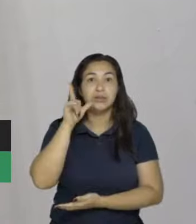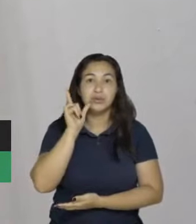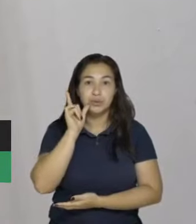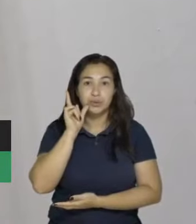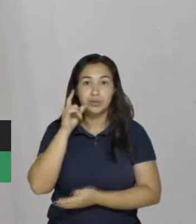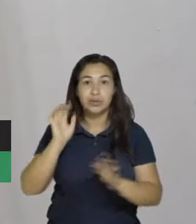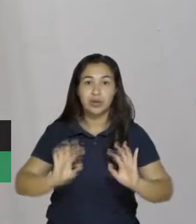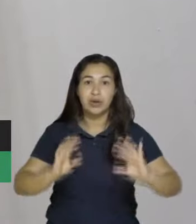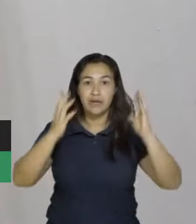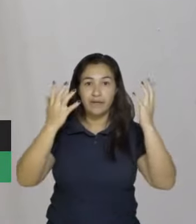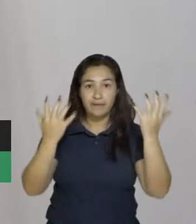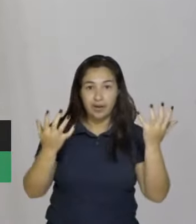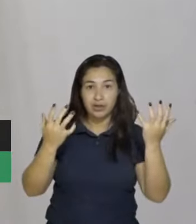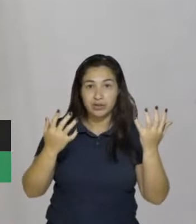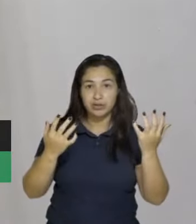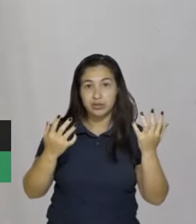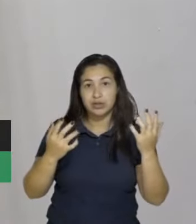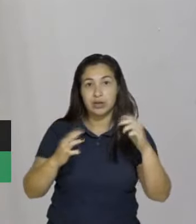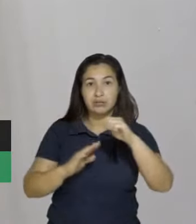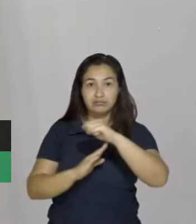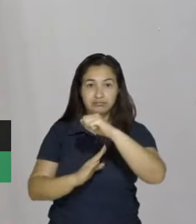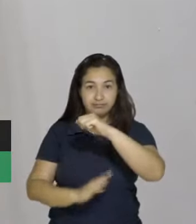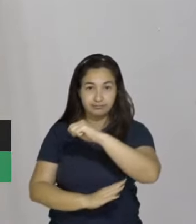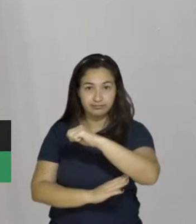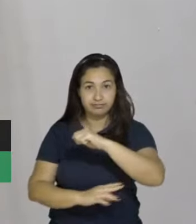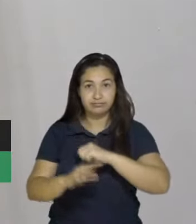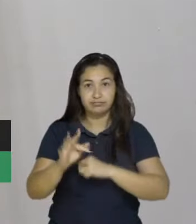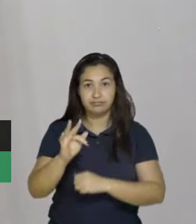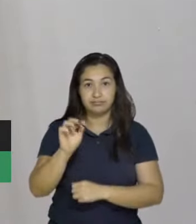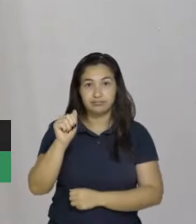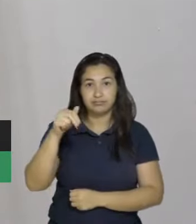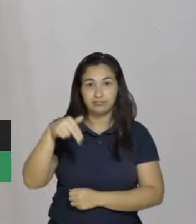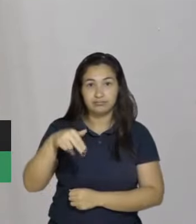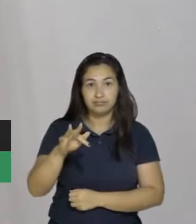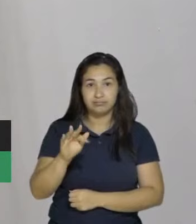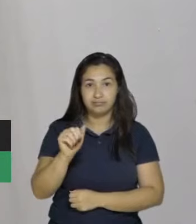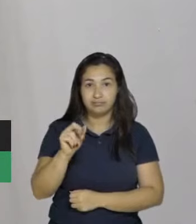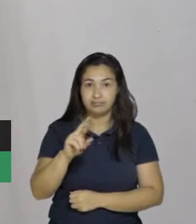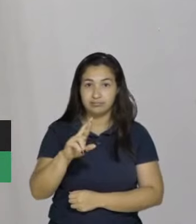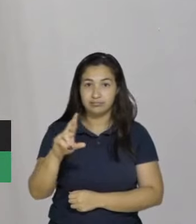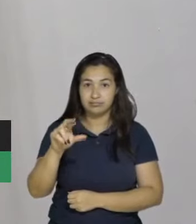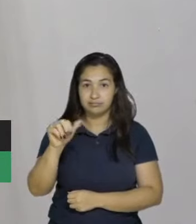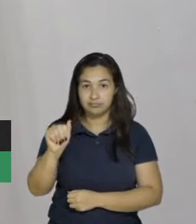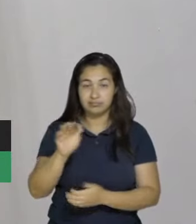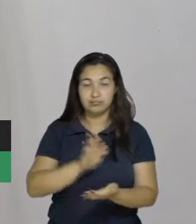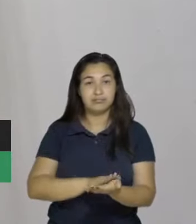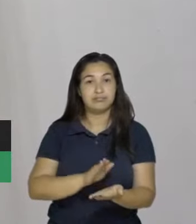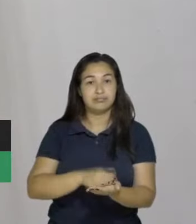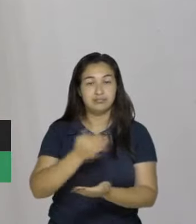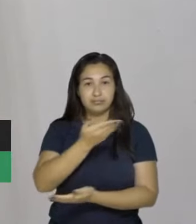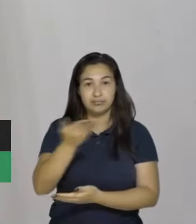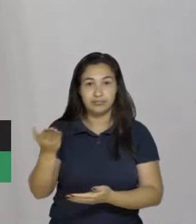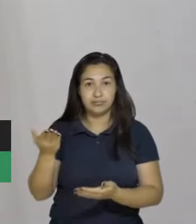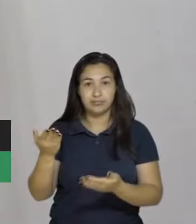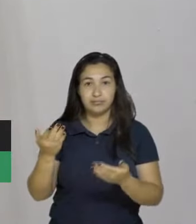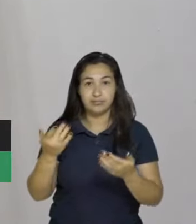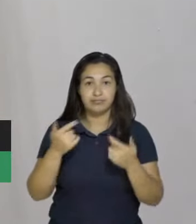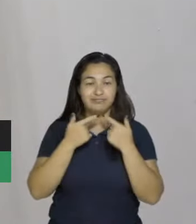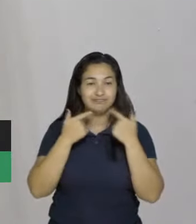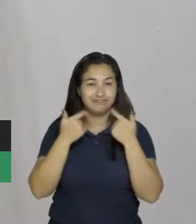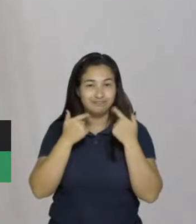com a Fanfarra da Ponte e outros blocos que saíram aqui no centro. Parabenizar, dizer que a alegria é uma característica do nosso